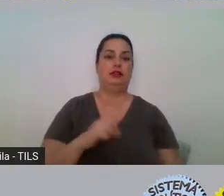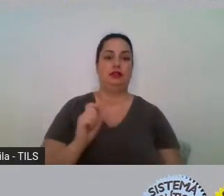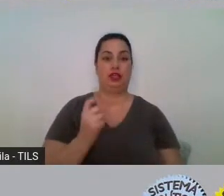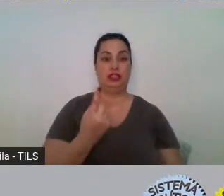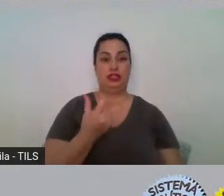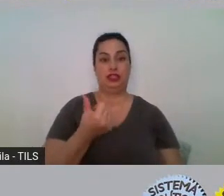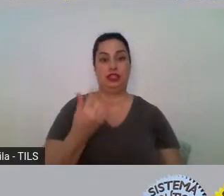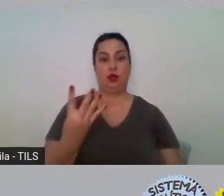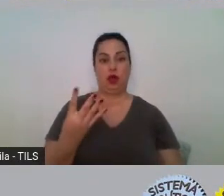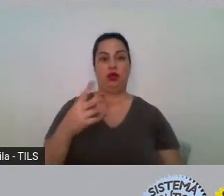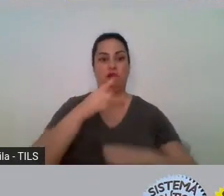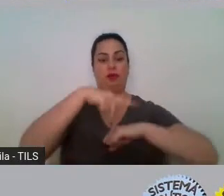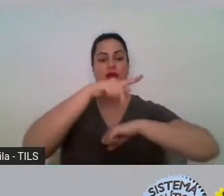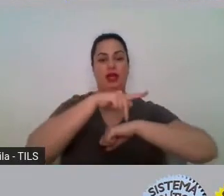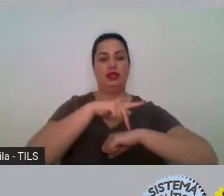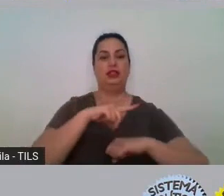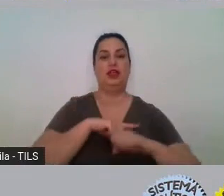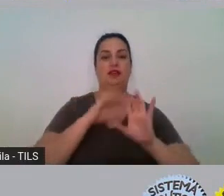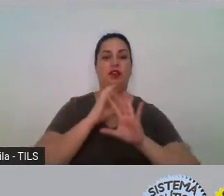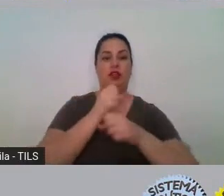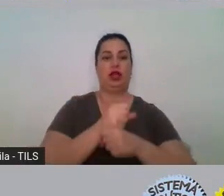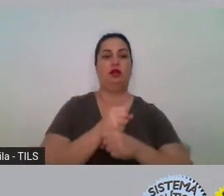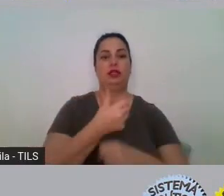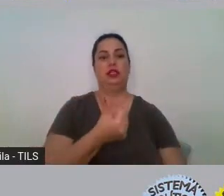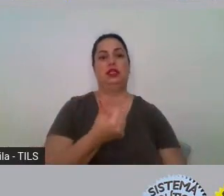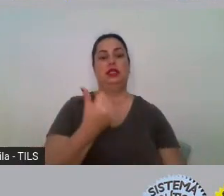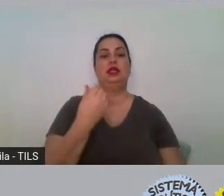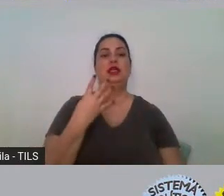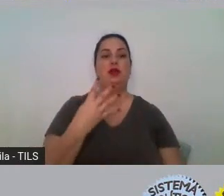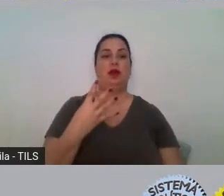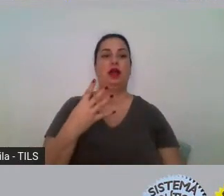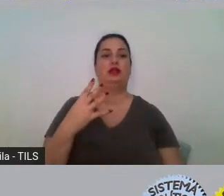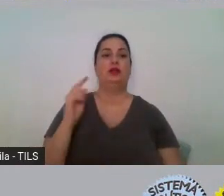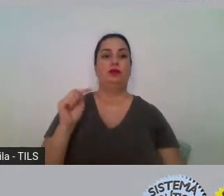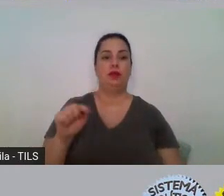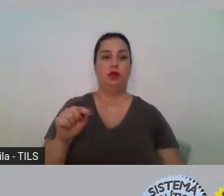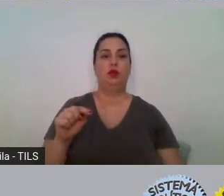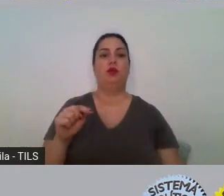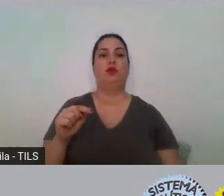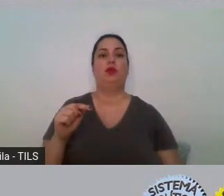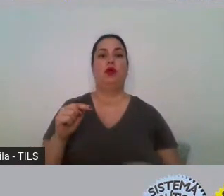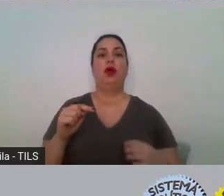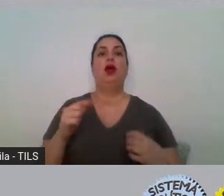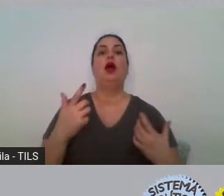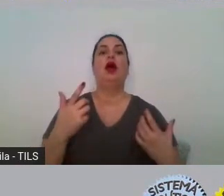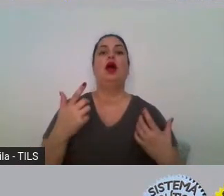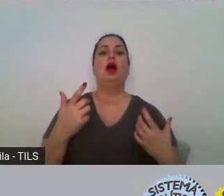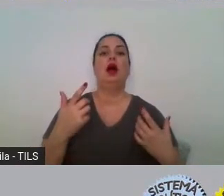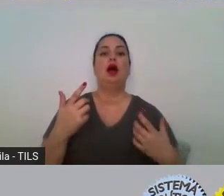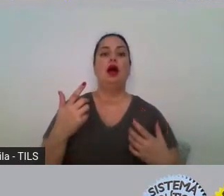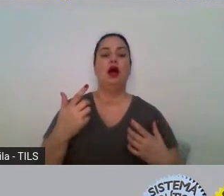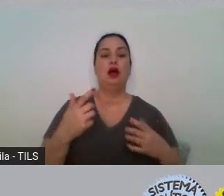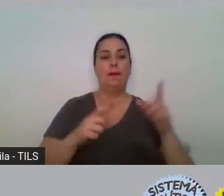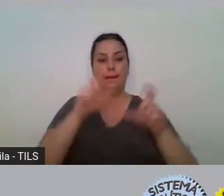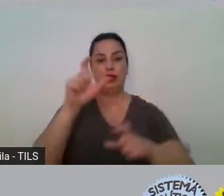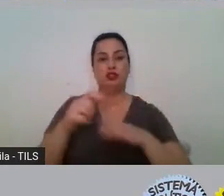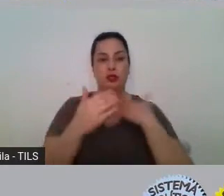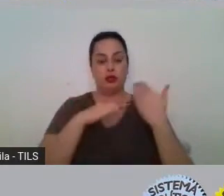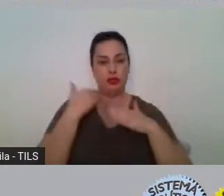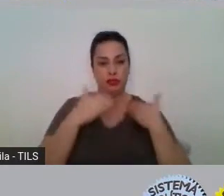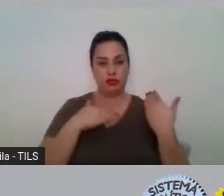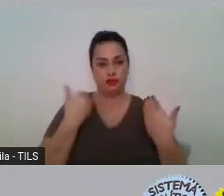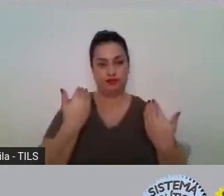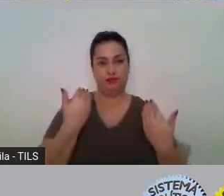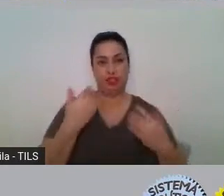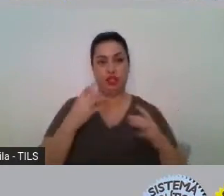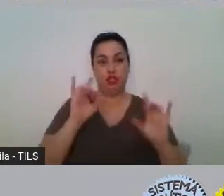62.337 homicídios. O Brasil, 62 mil. Ou seja, além da tragédia do Covid, de